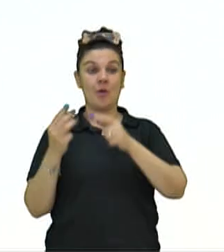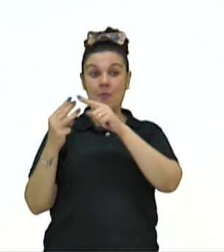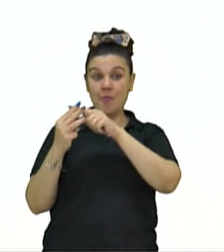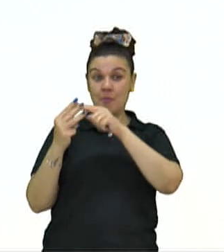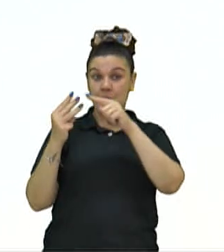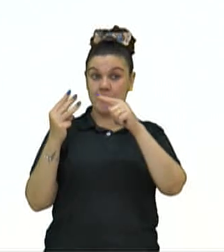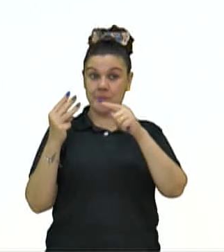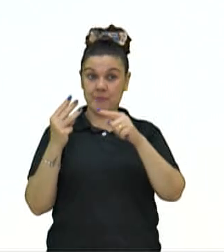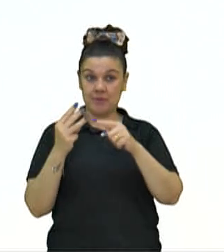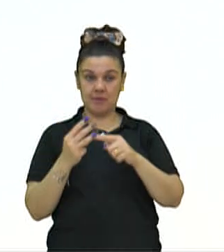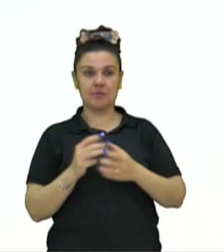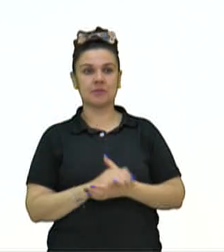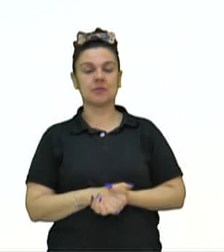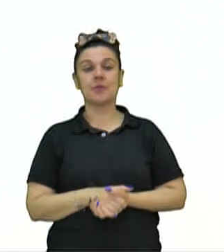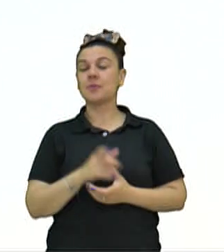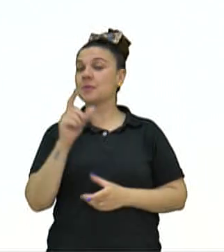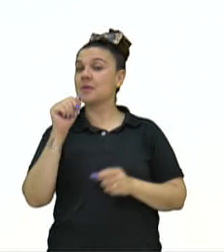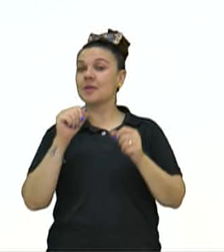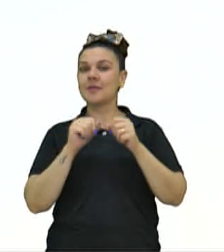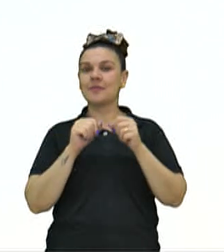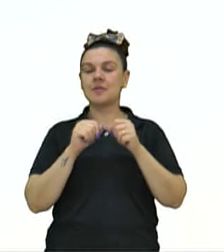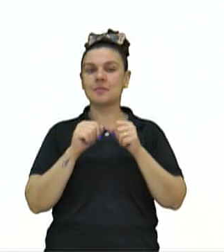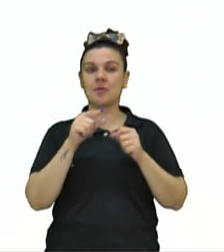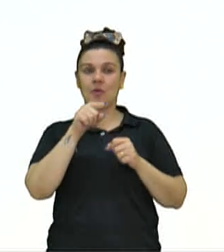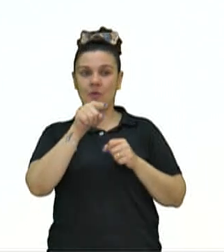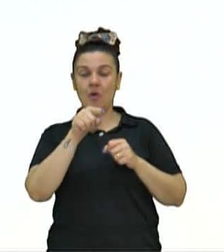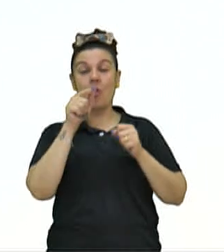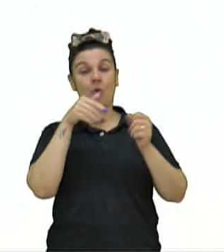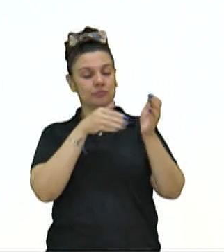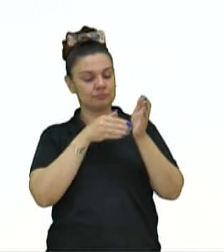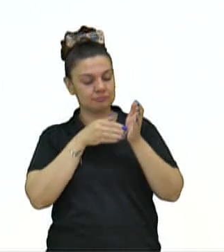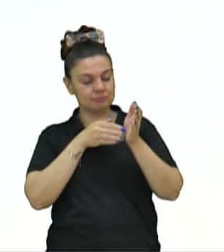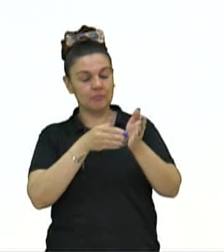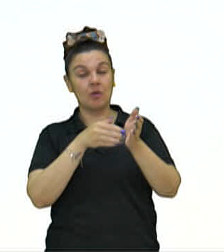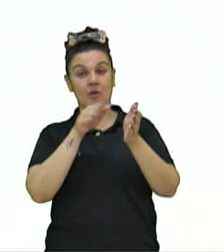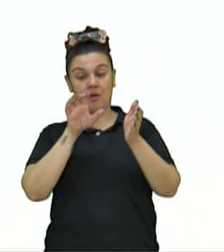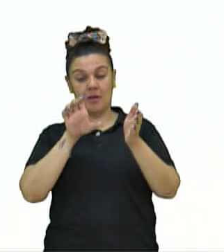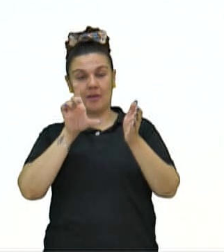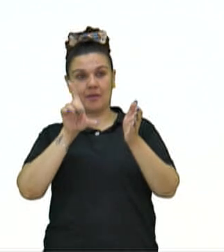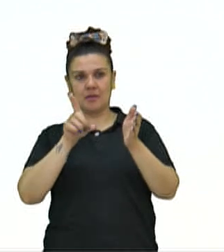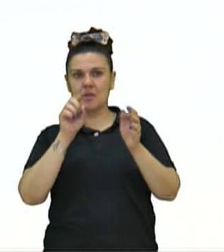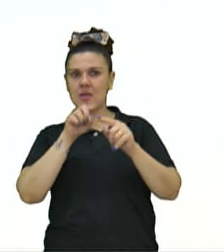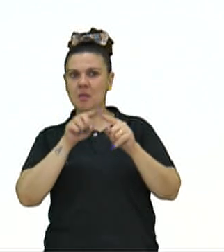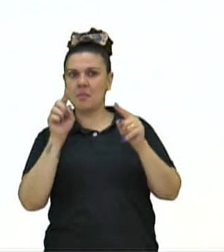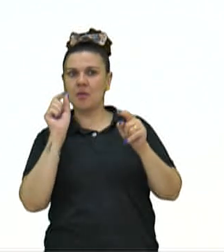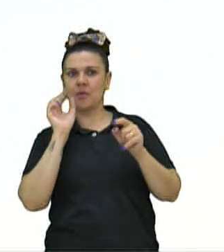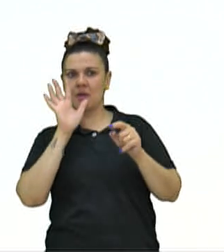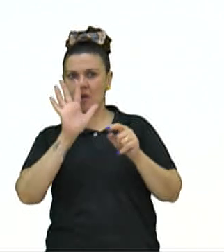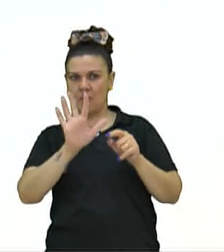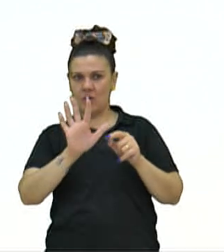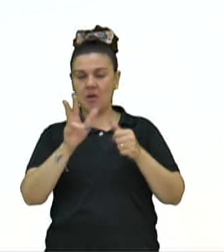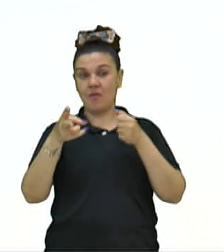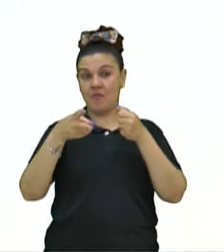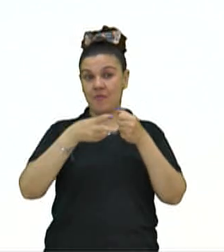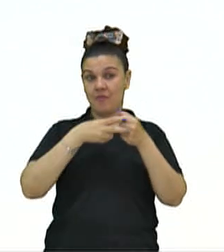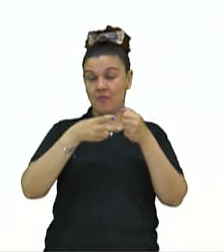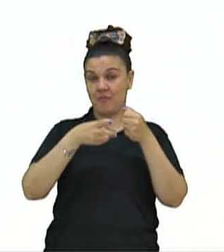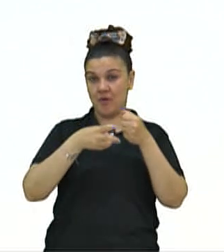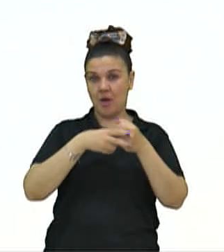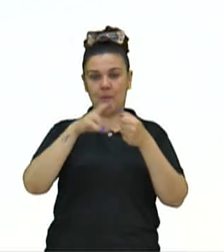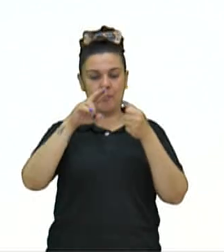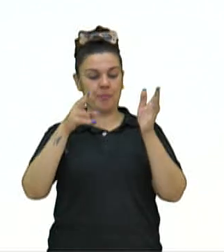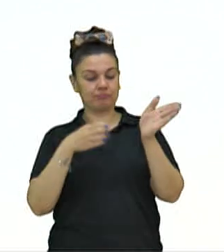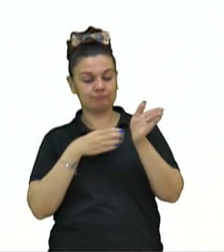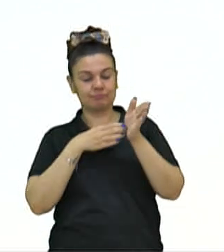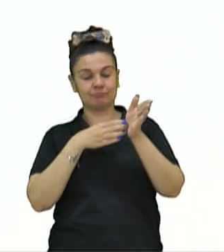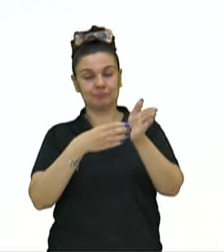eles tried. Outro verbo regular. Mas agora, o que aconteceu? Verbo regular, terminado